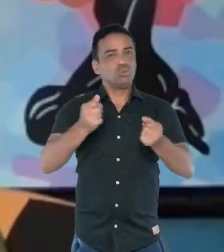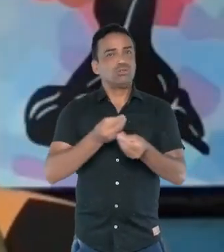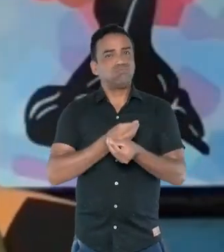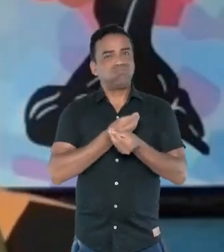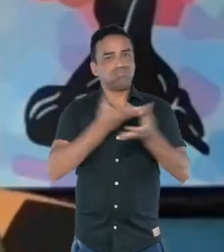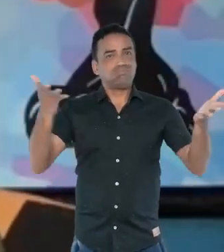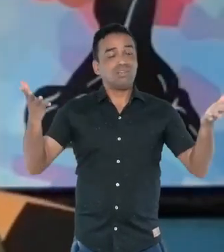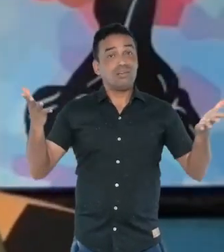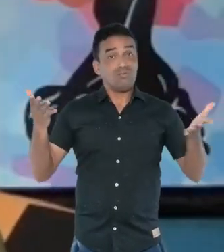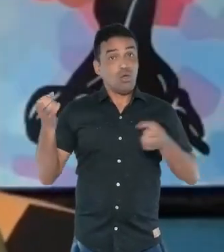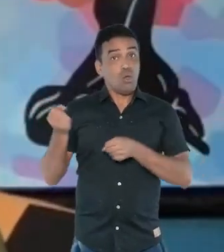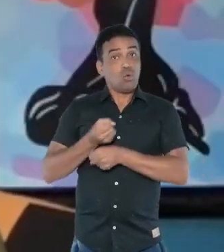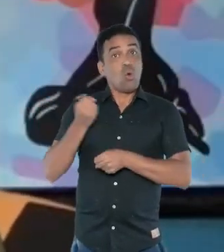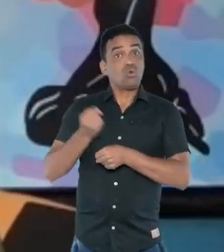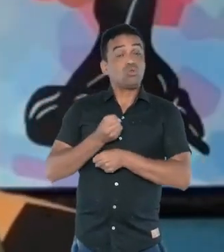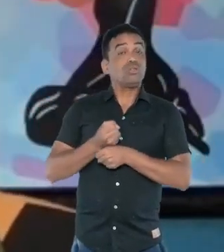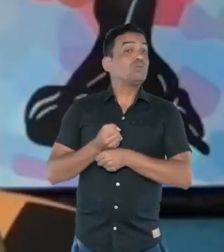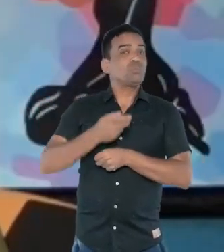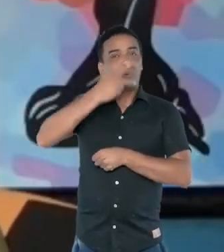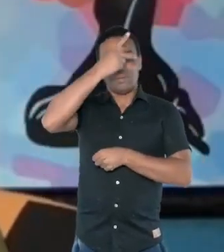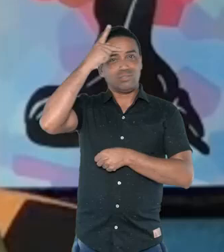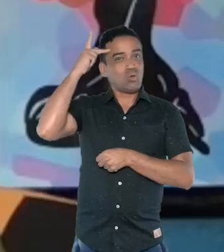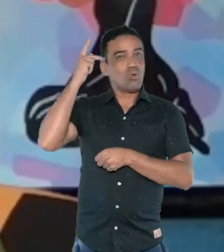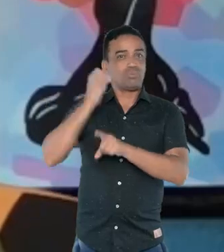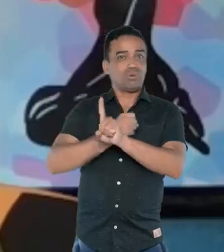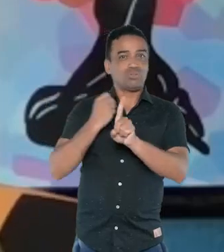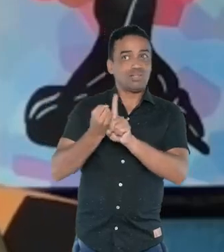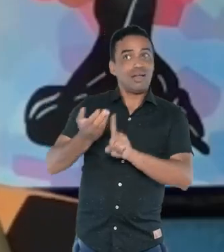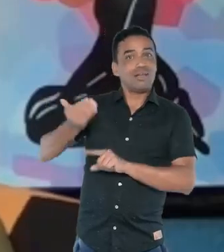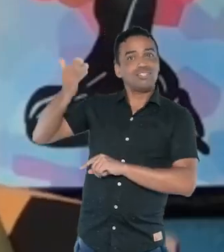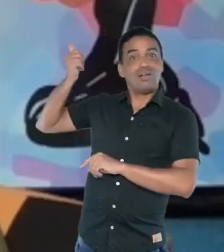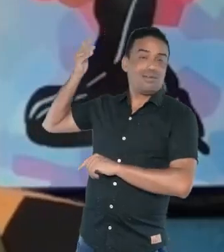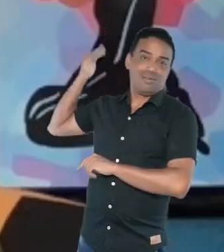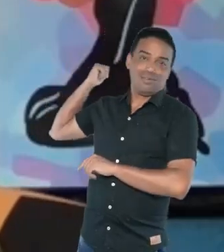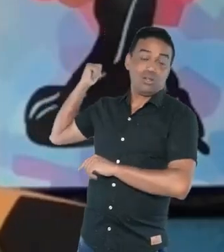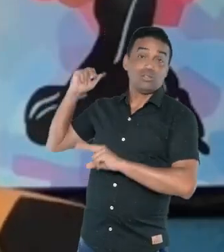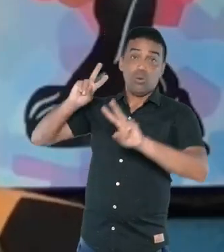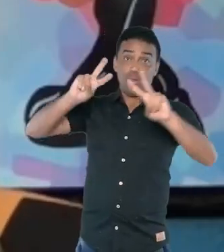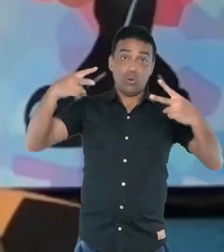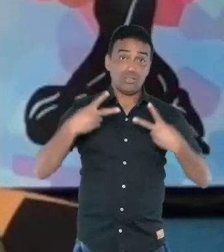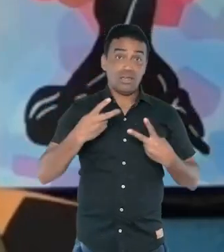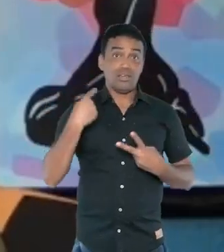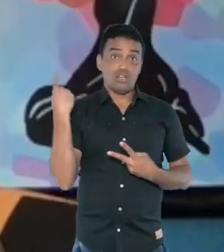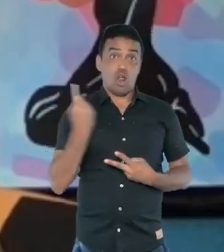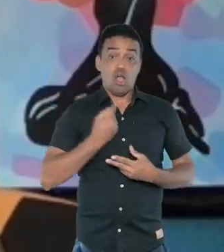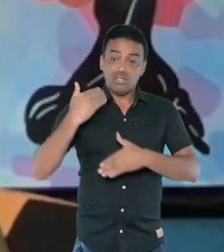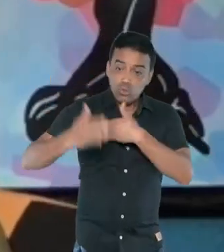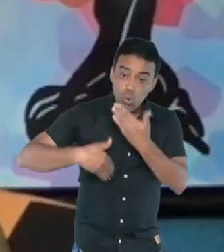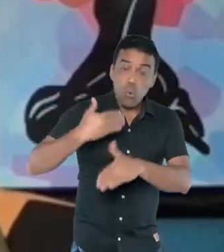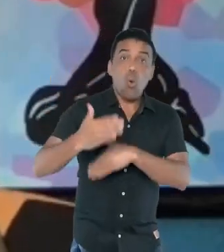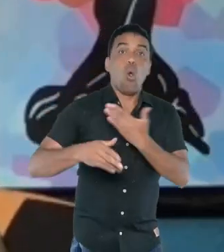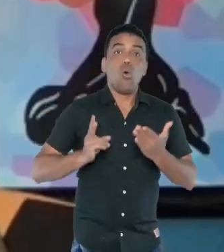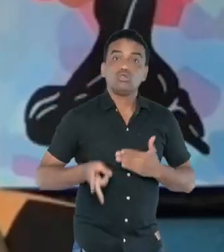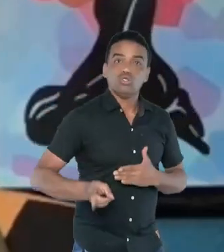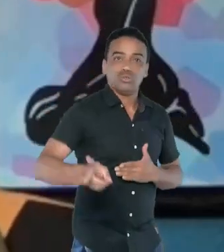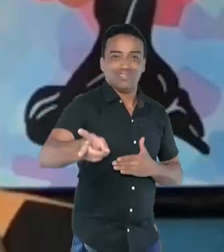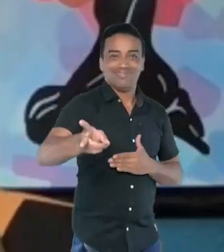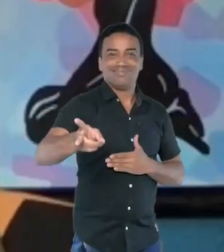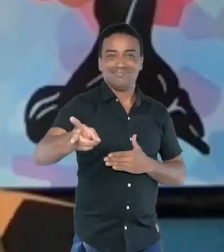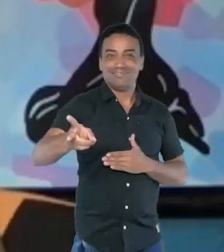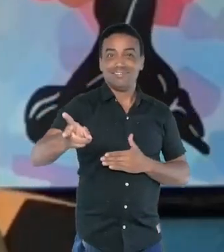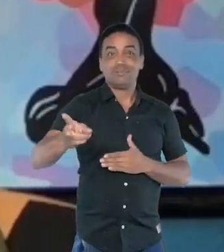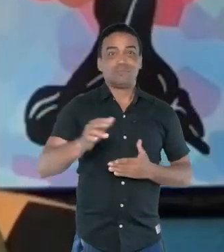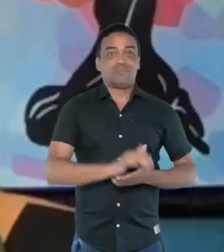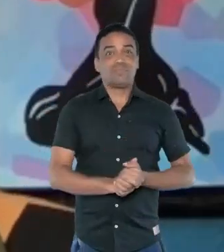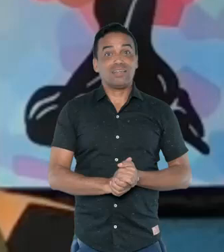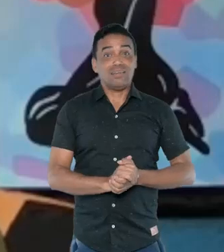foi construído por quem veio antes de nós. Então, reconhecer que somos continuidade, reconhecer que a nós foi